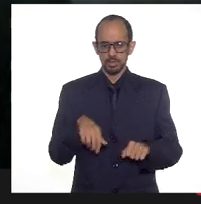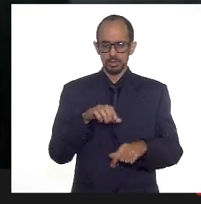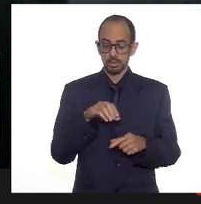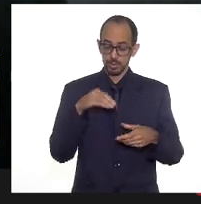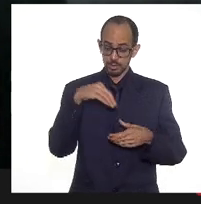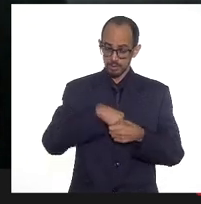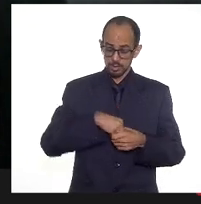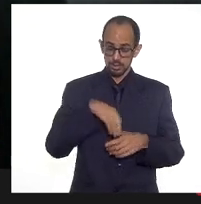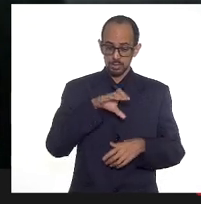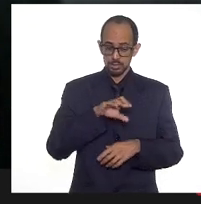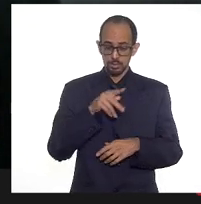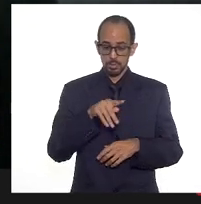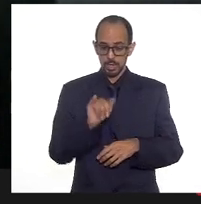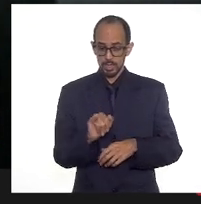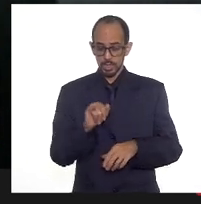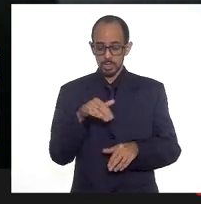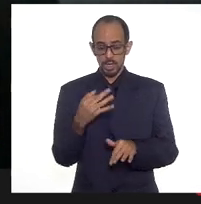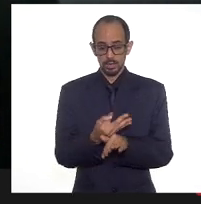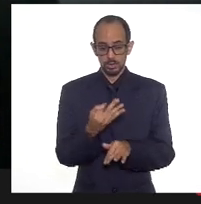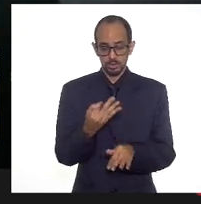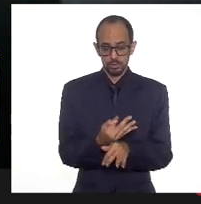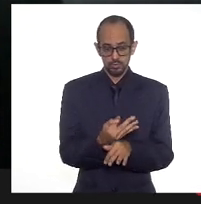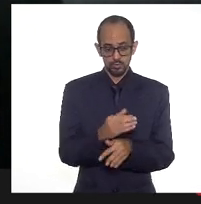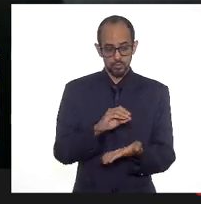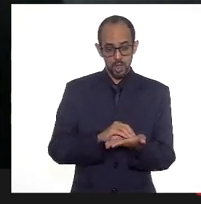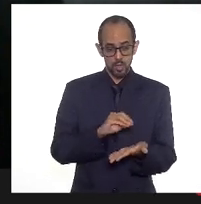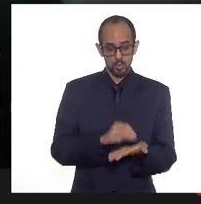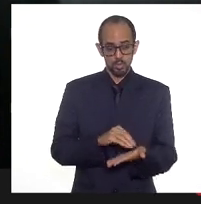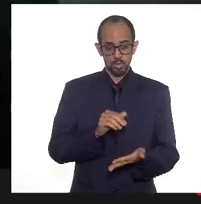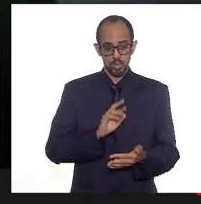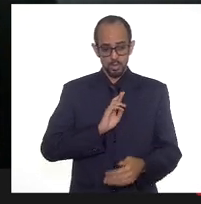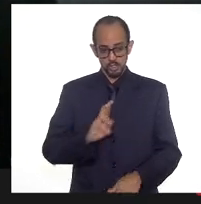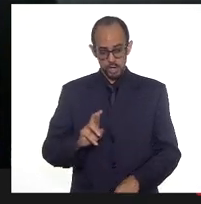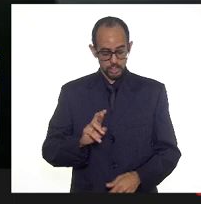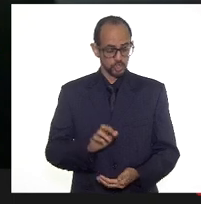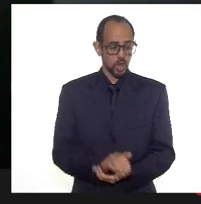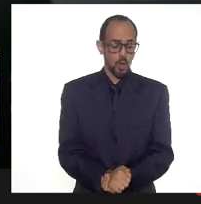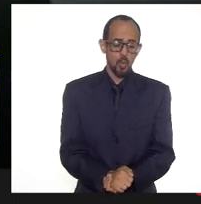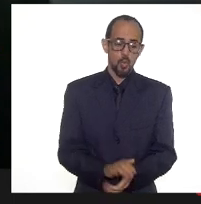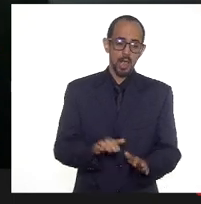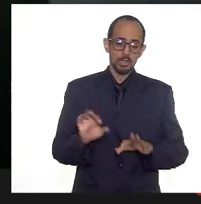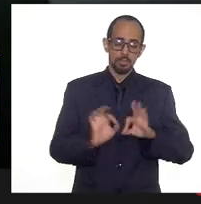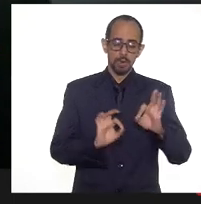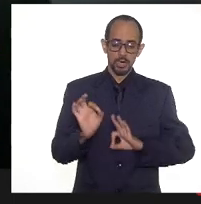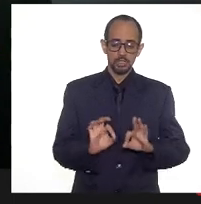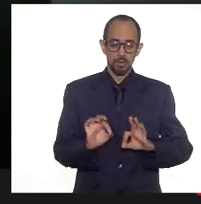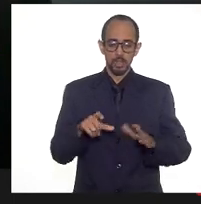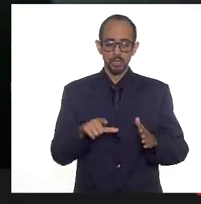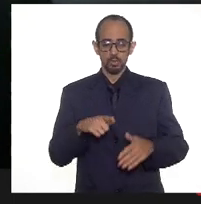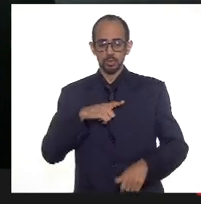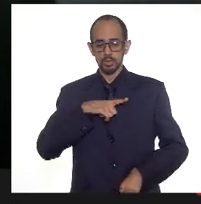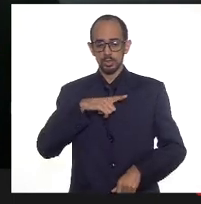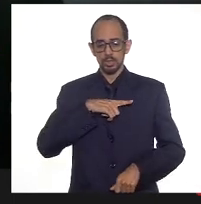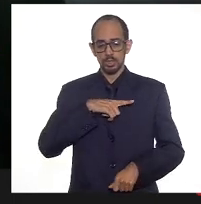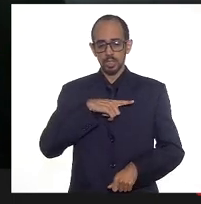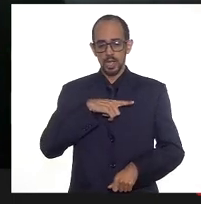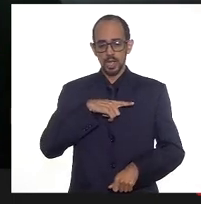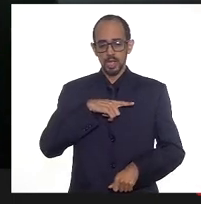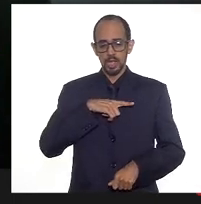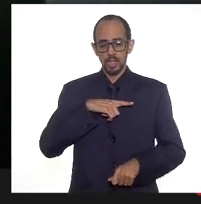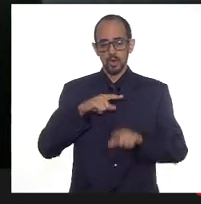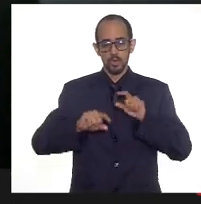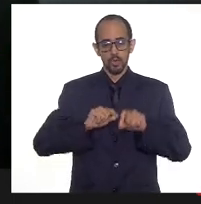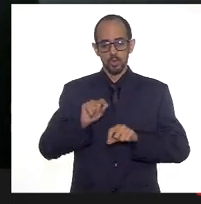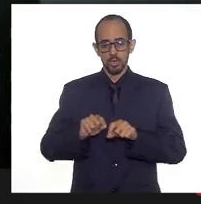da Intolerância Religiosa, e já, esse plano já conta hoje com a indicação de 33